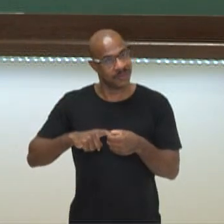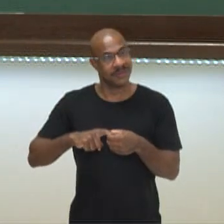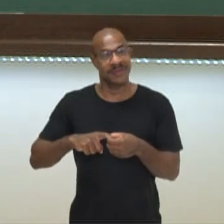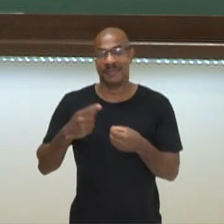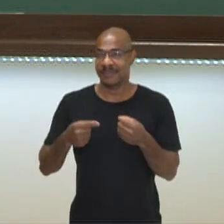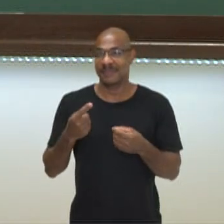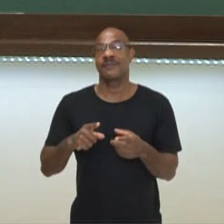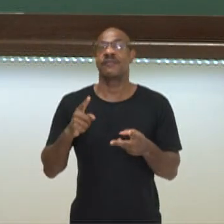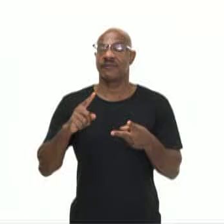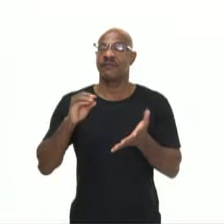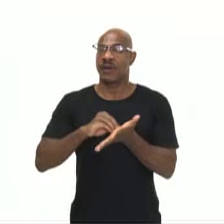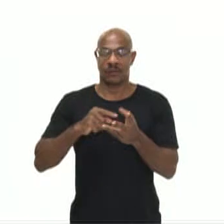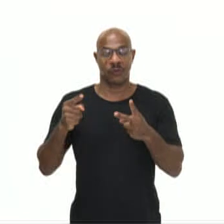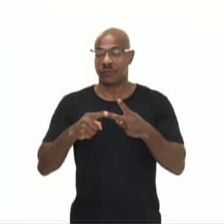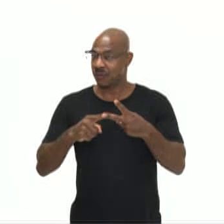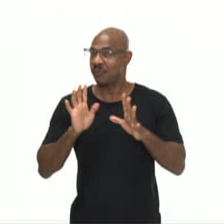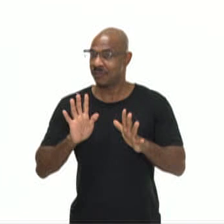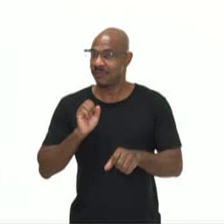um segundo exemplo.